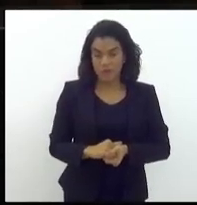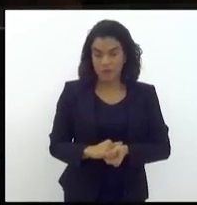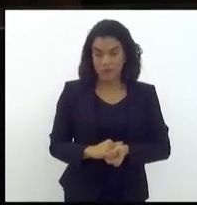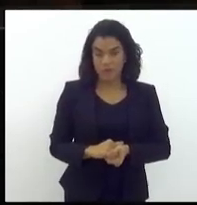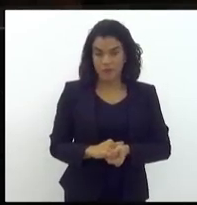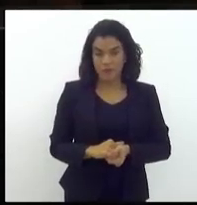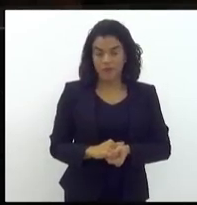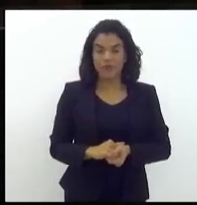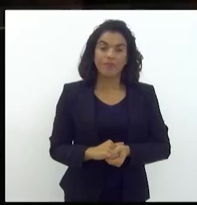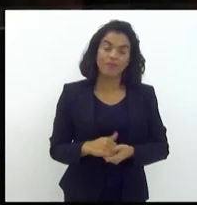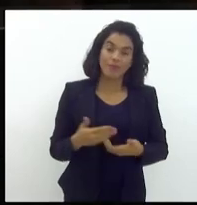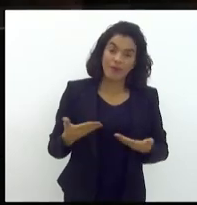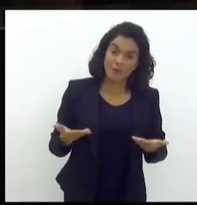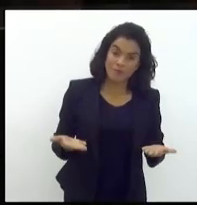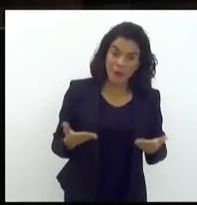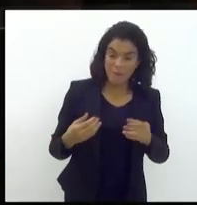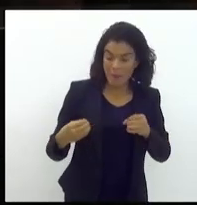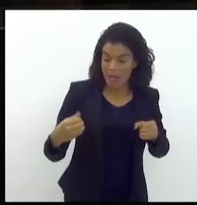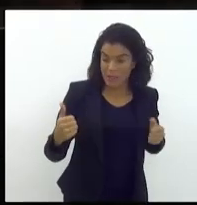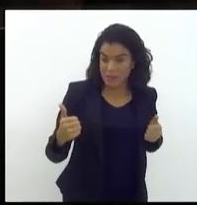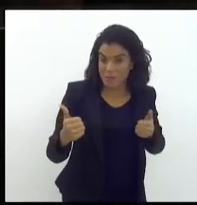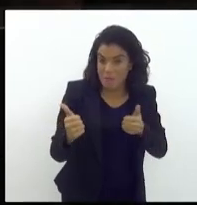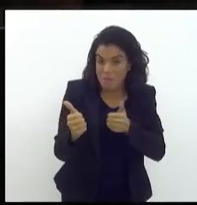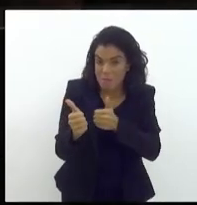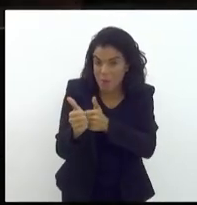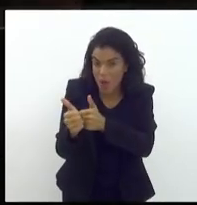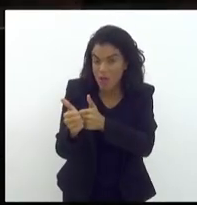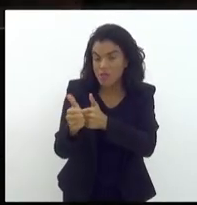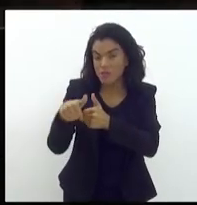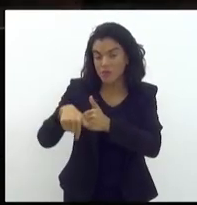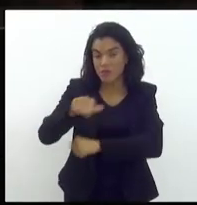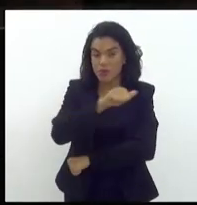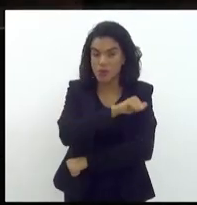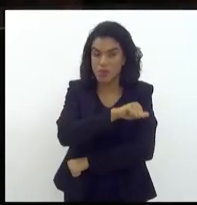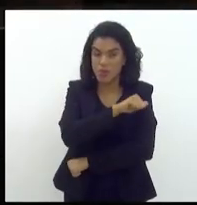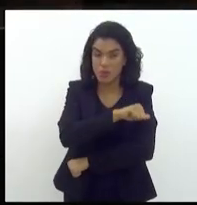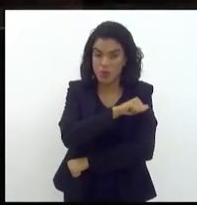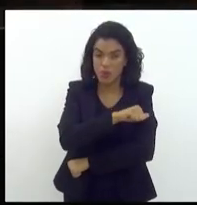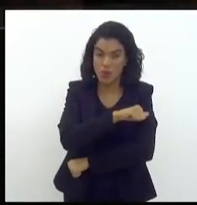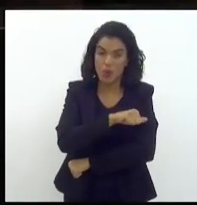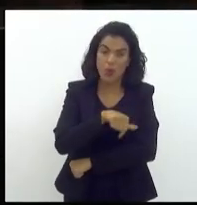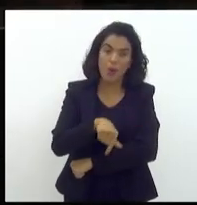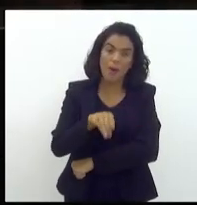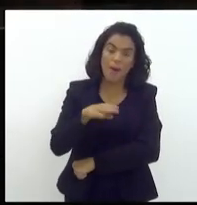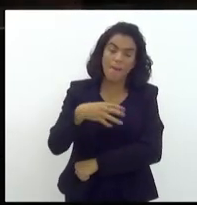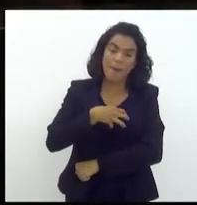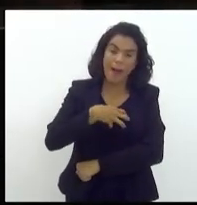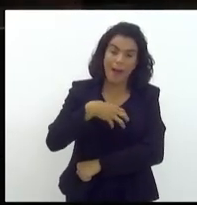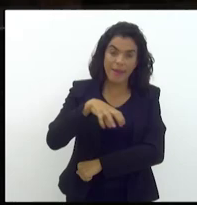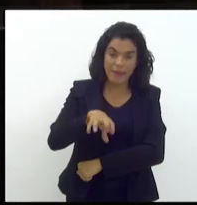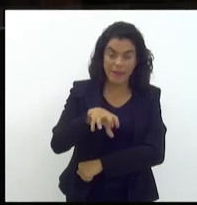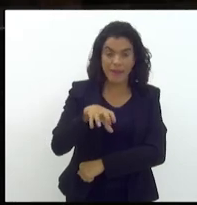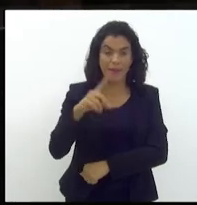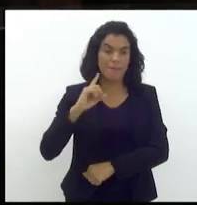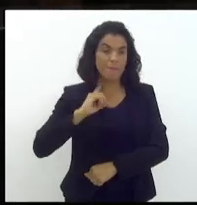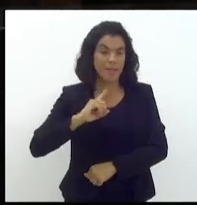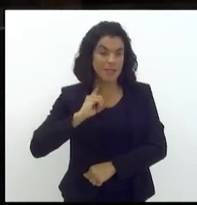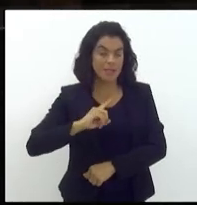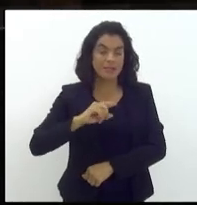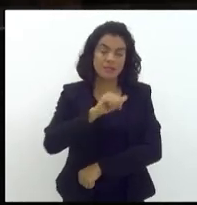e aqui mais próximo da gente a Bahia Minas Gerais e o Rio de Janeiro